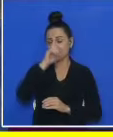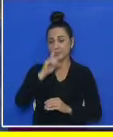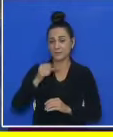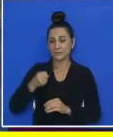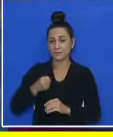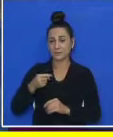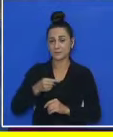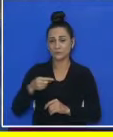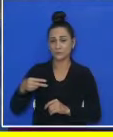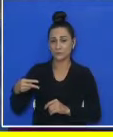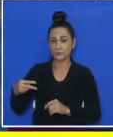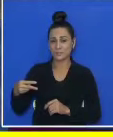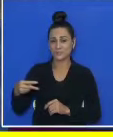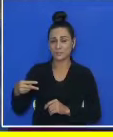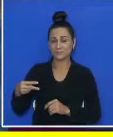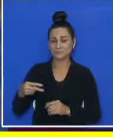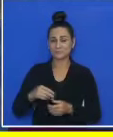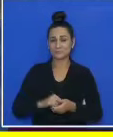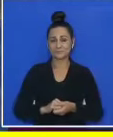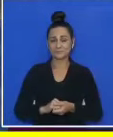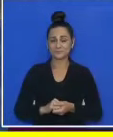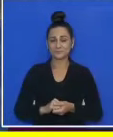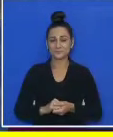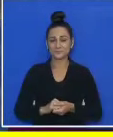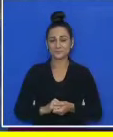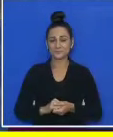12. Amarela 12.